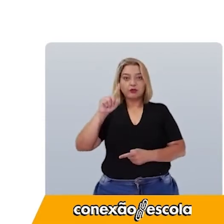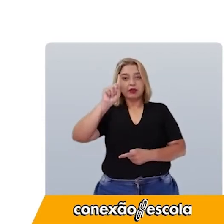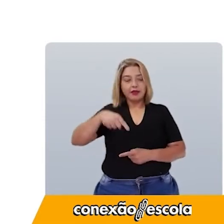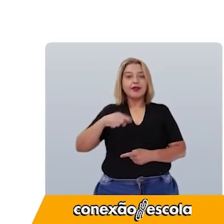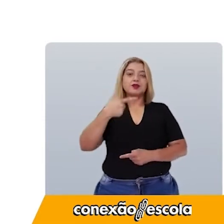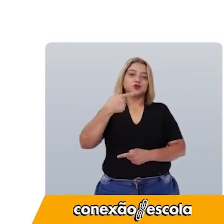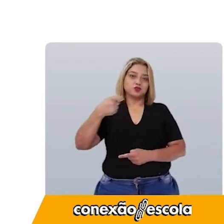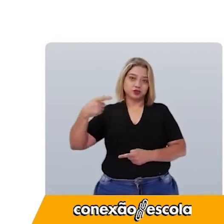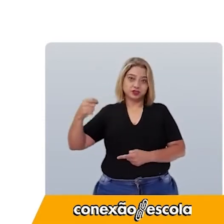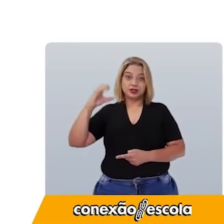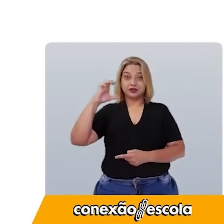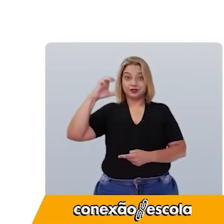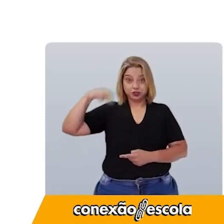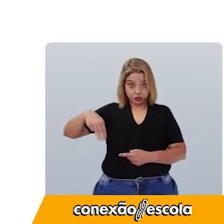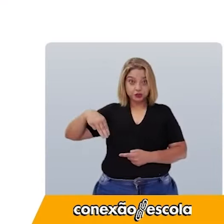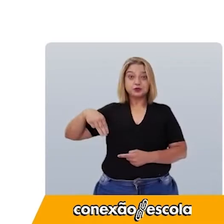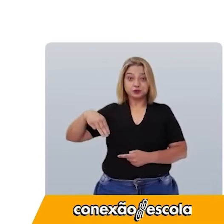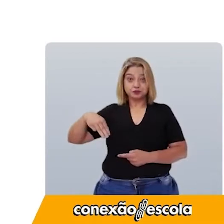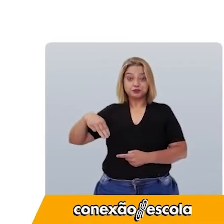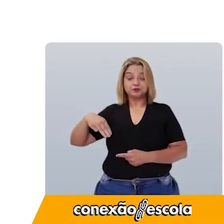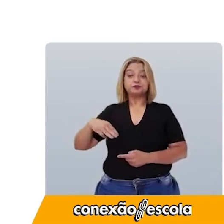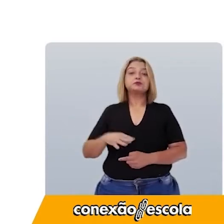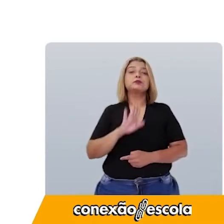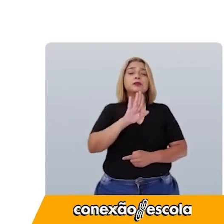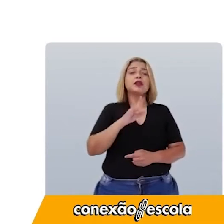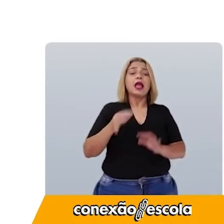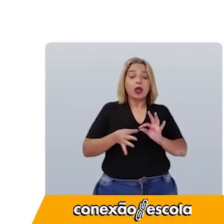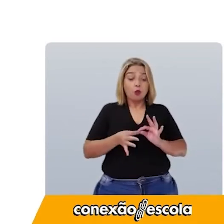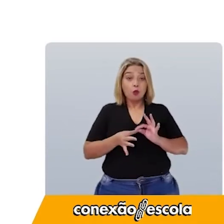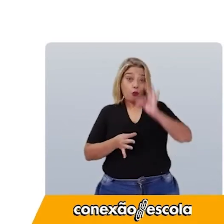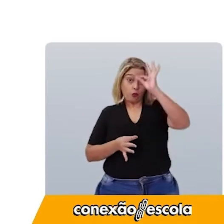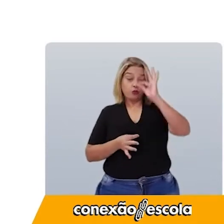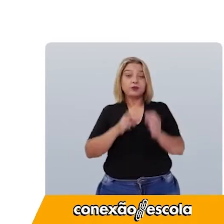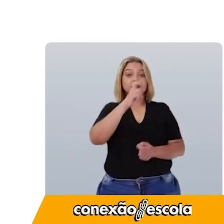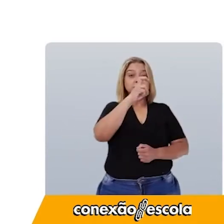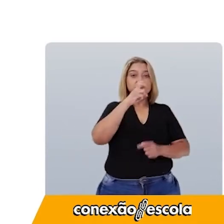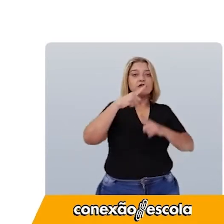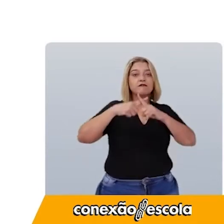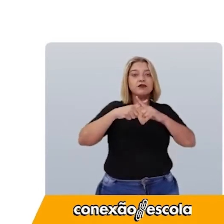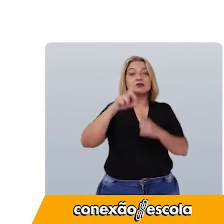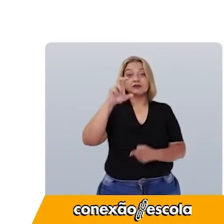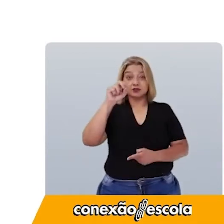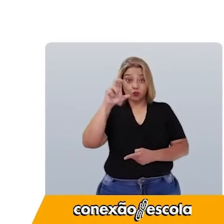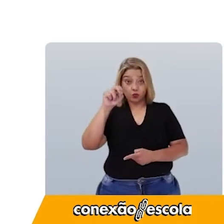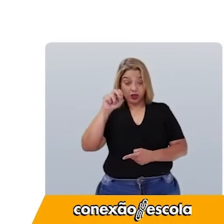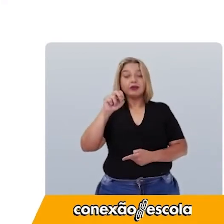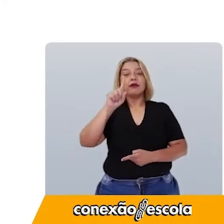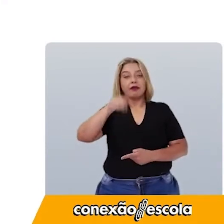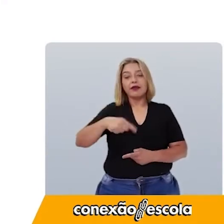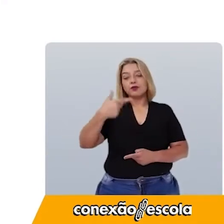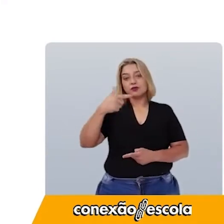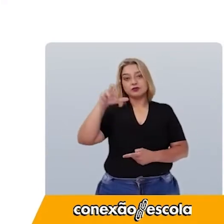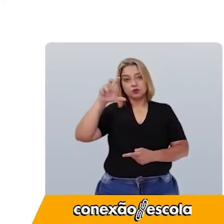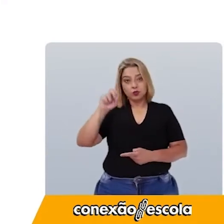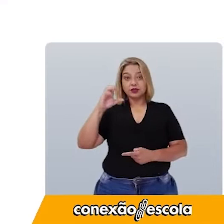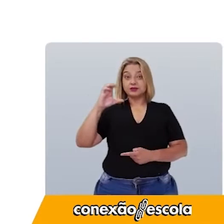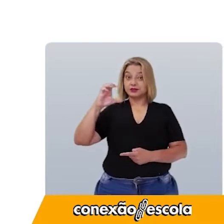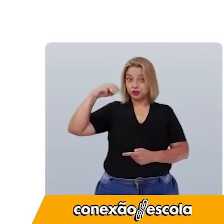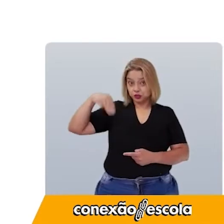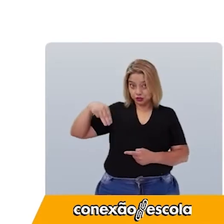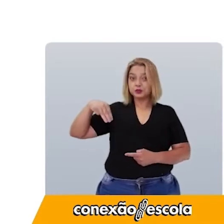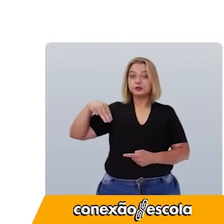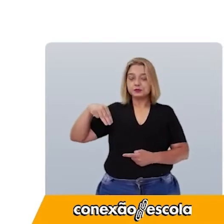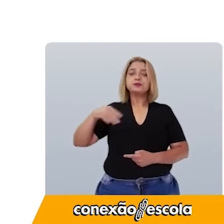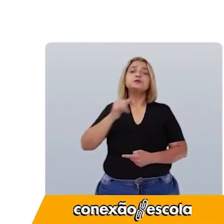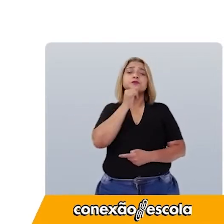centímetros. O comprimento, 5 vezes 50, que é 250 centímetros. Como